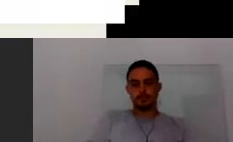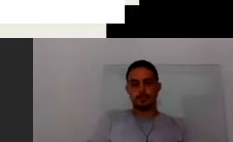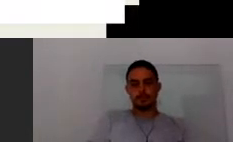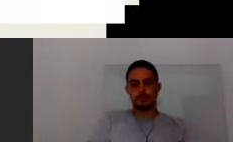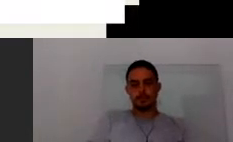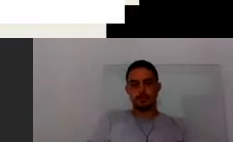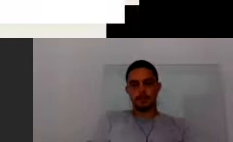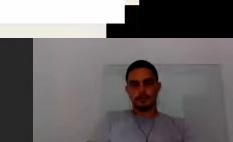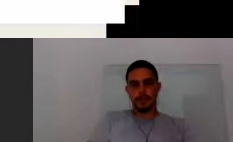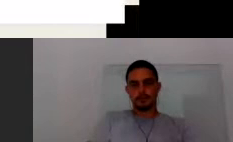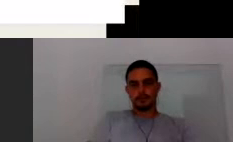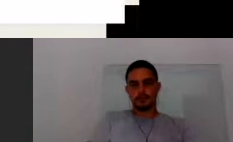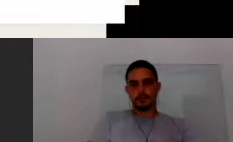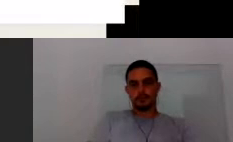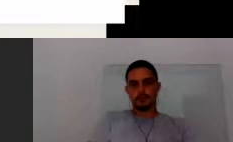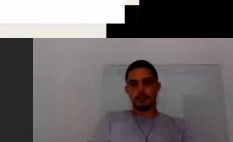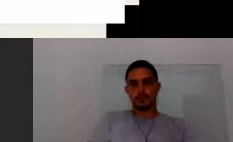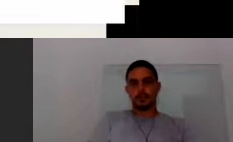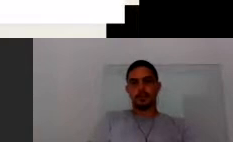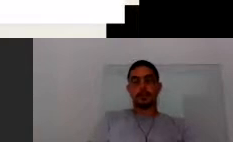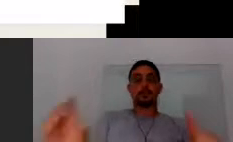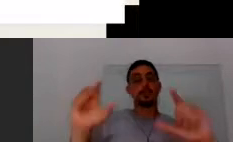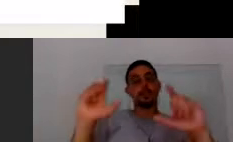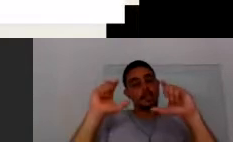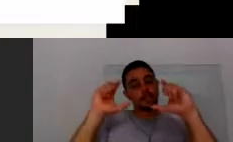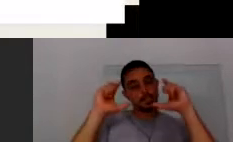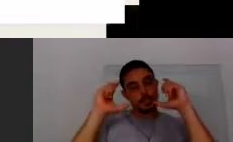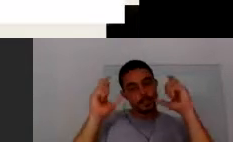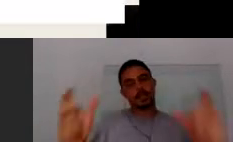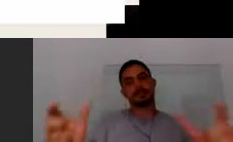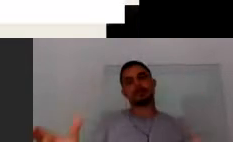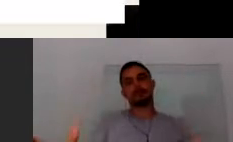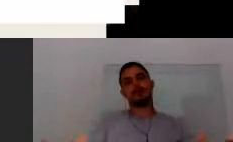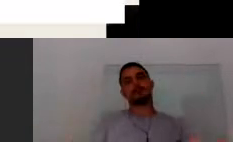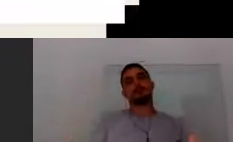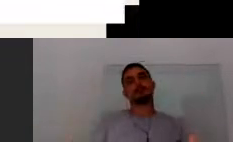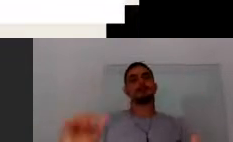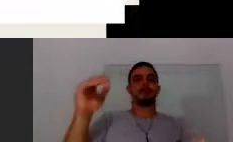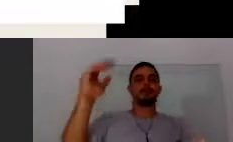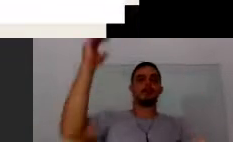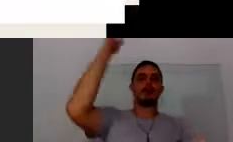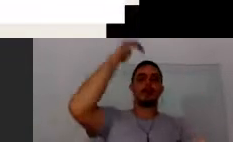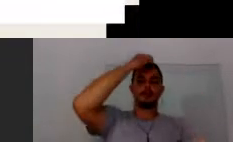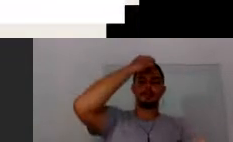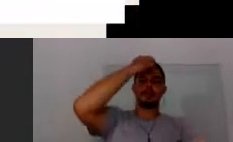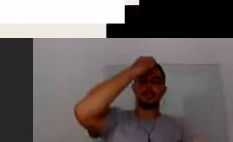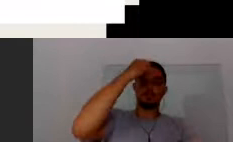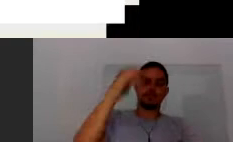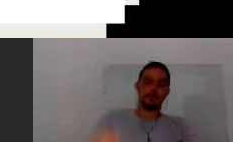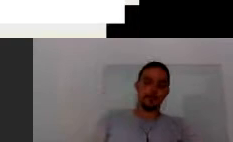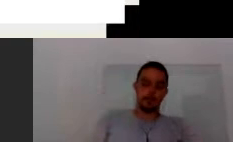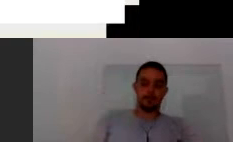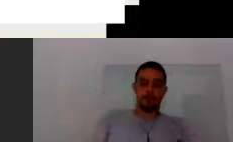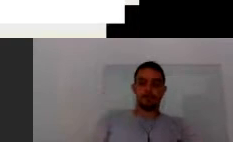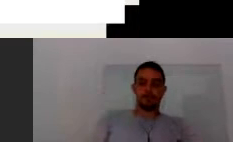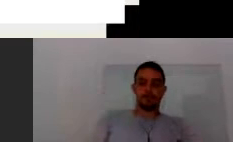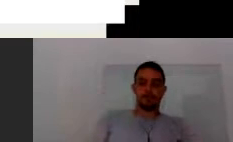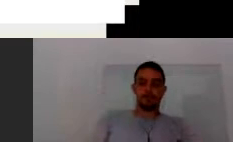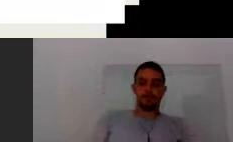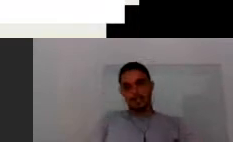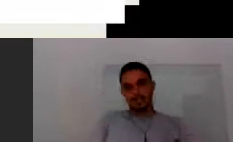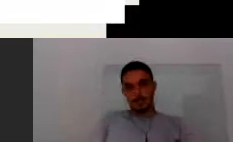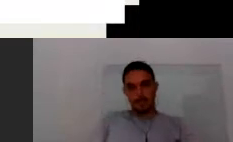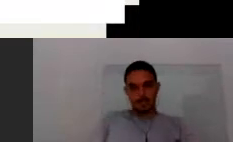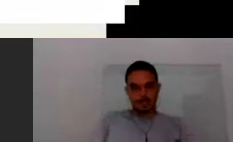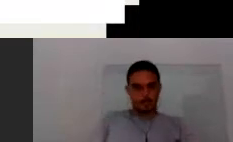dos latossolos, que são os solos que mais a gente encontra aqui, tá? Não estou dizendo que a gente só tem latossolo no Mato Grosso, tá? Mas a maior quantidade dos solos, pelo menos